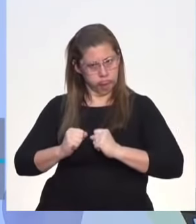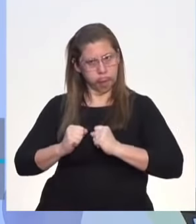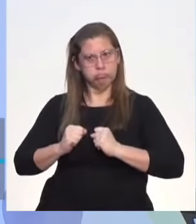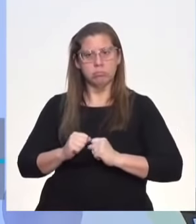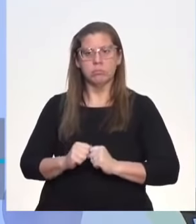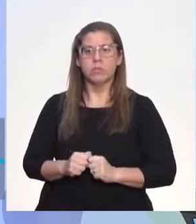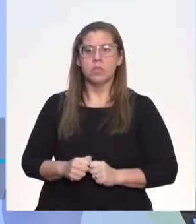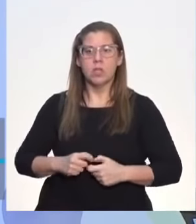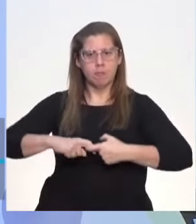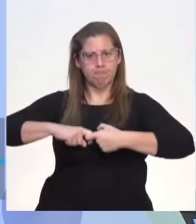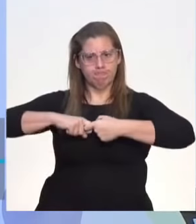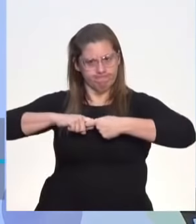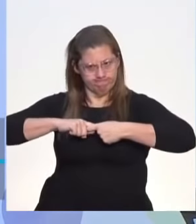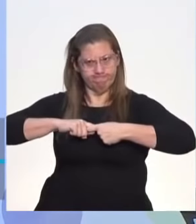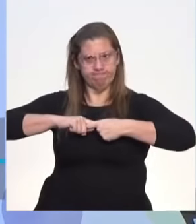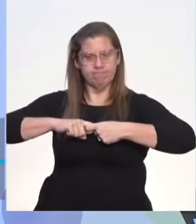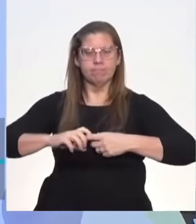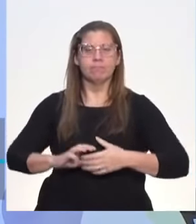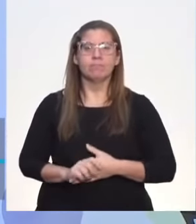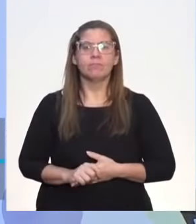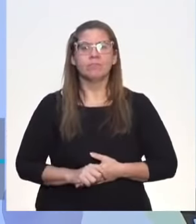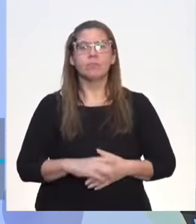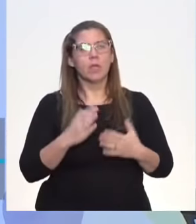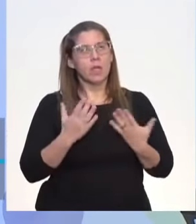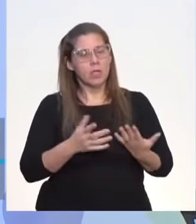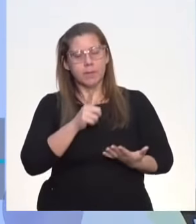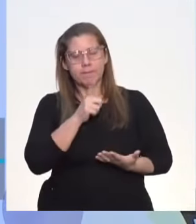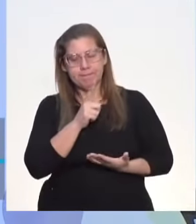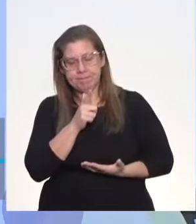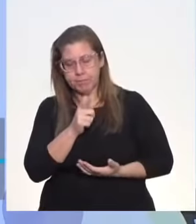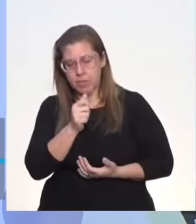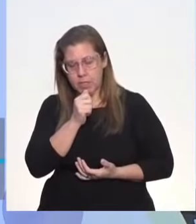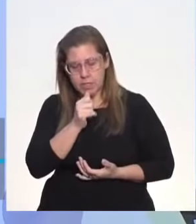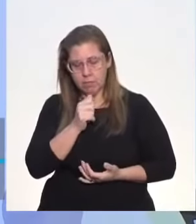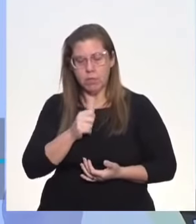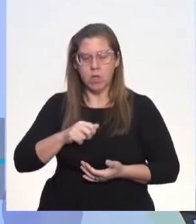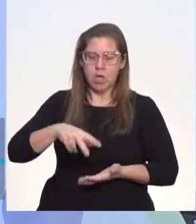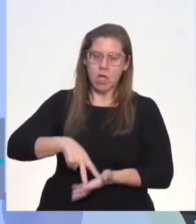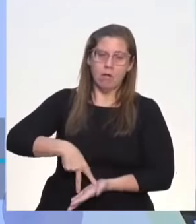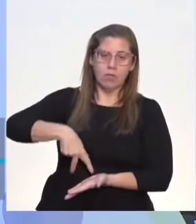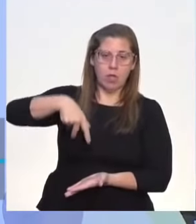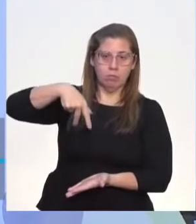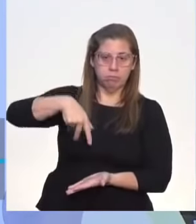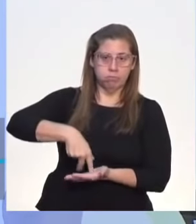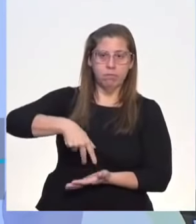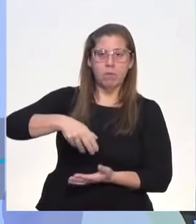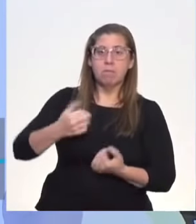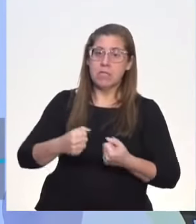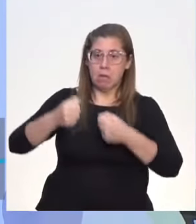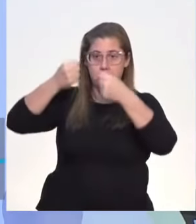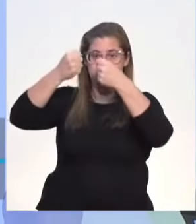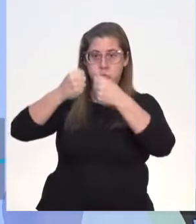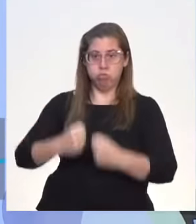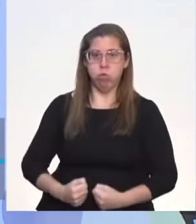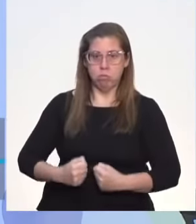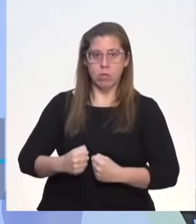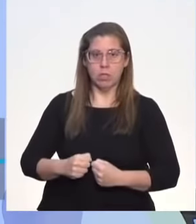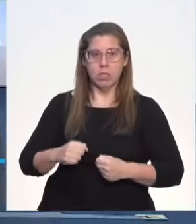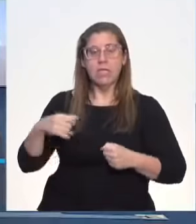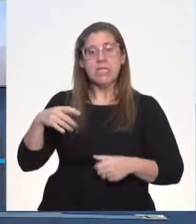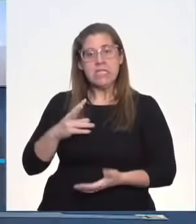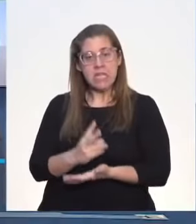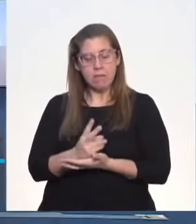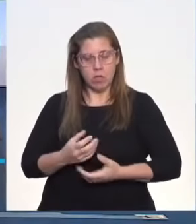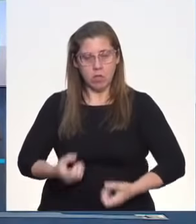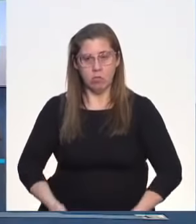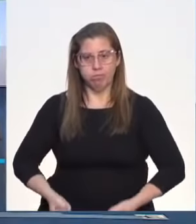em relação à gravidade que assim a gravidade a favor dela é você fazer as coisas caírem Toda vez que você faz um trabalho